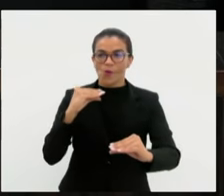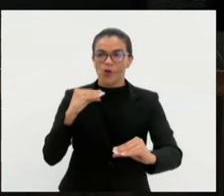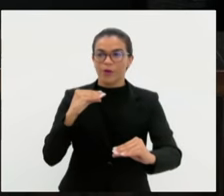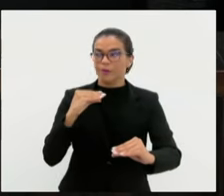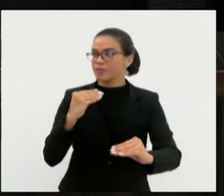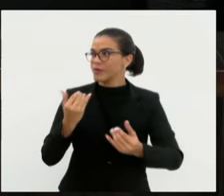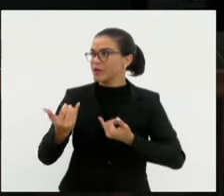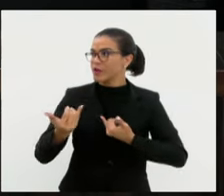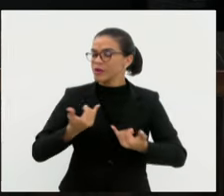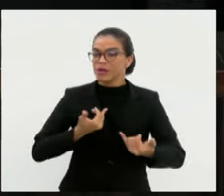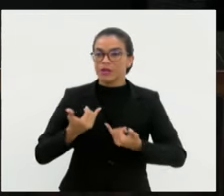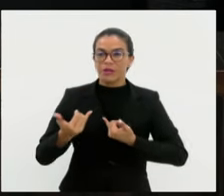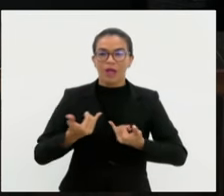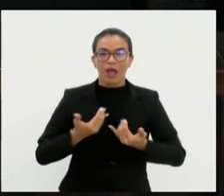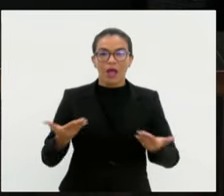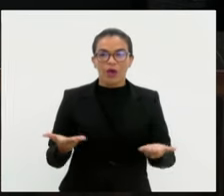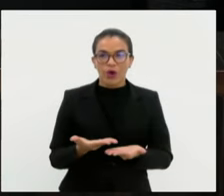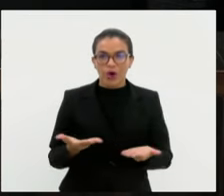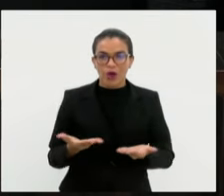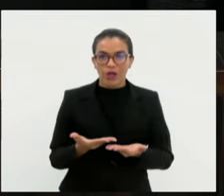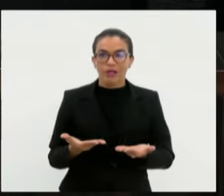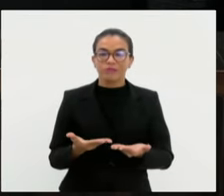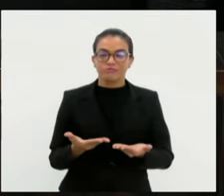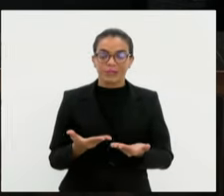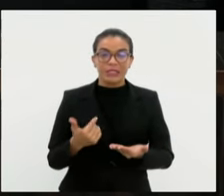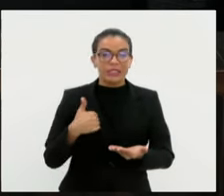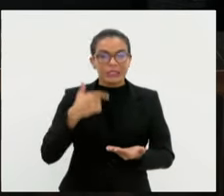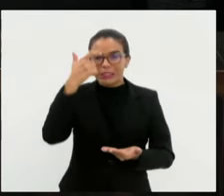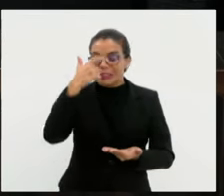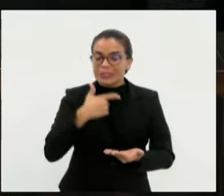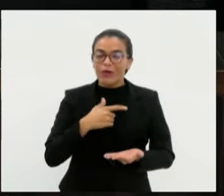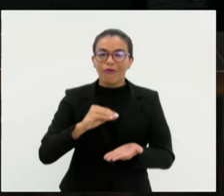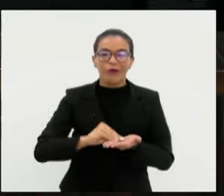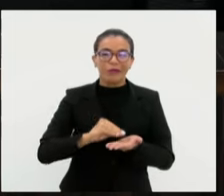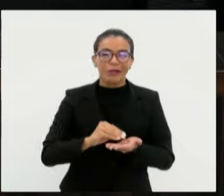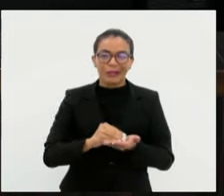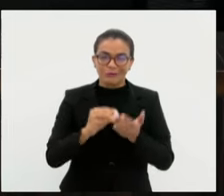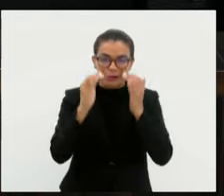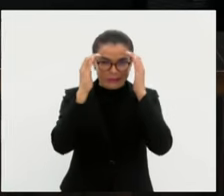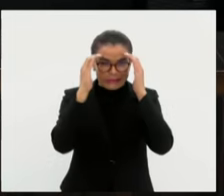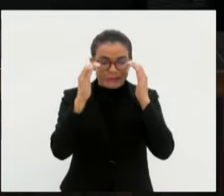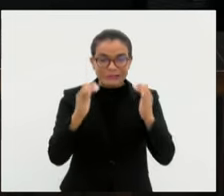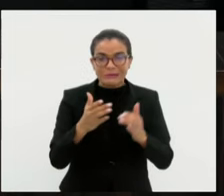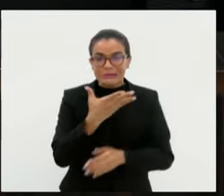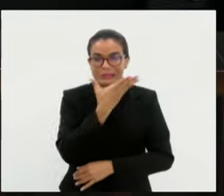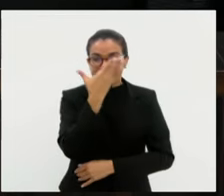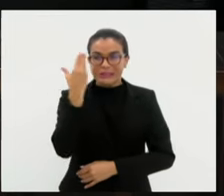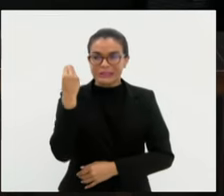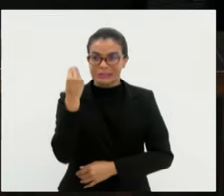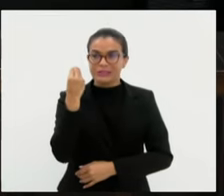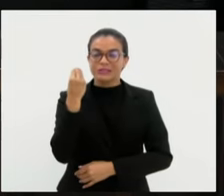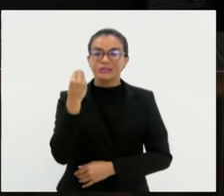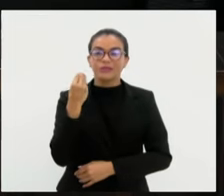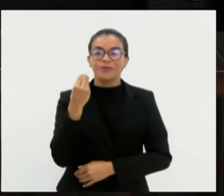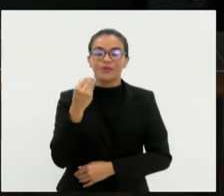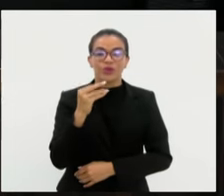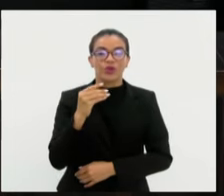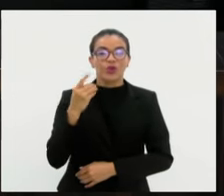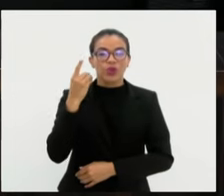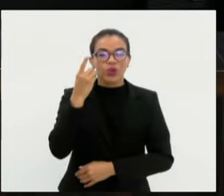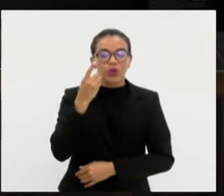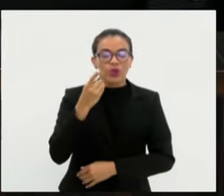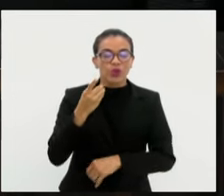notícia agora, mais cedo um pouco, eu cometi a indelicadeza que quando comecei acabei esquecendo, mas o doutor Rodrigo Lopes,